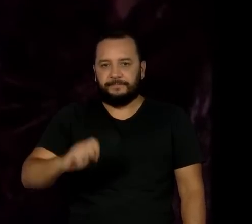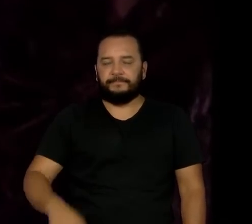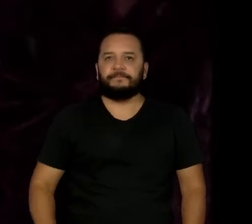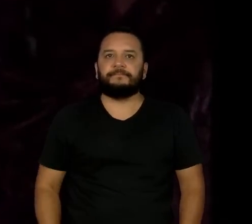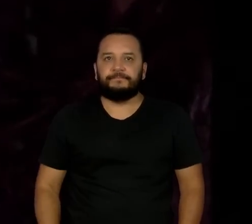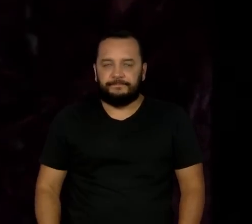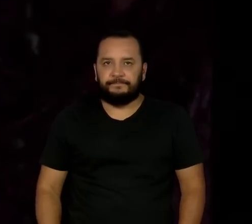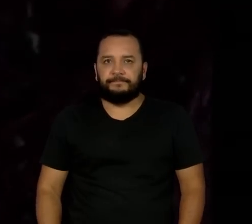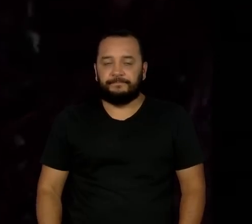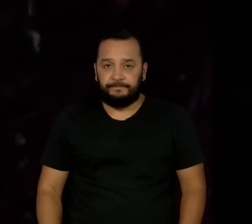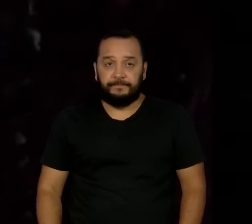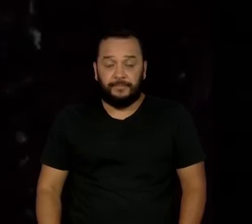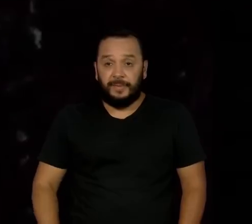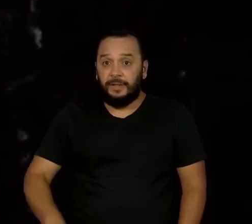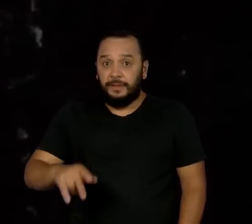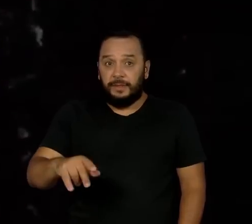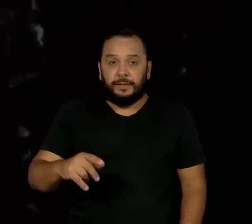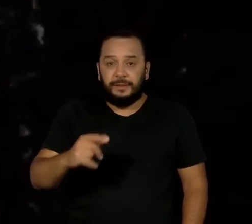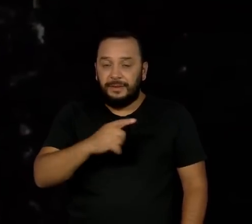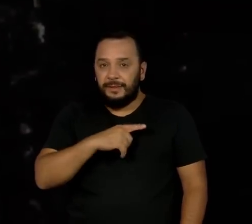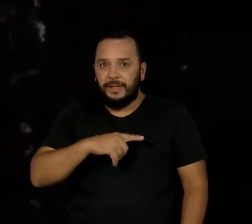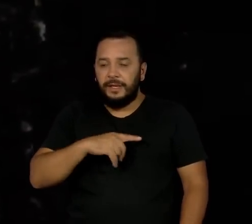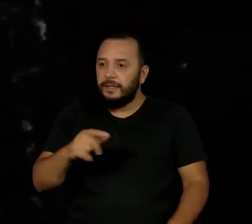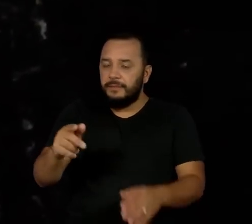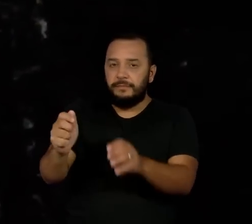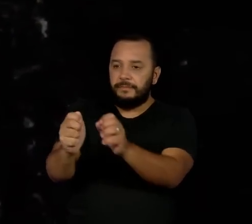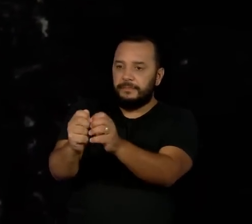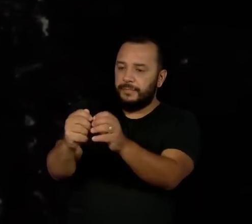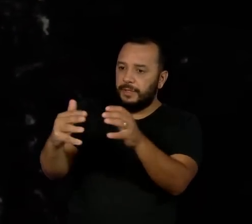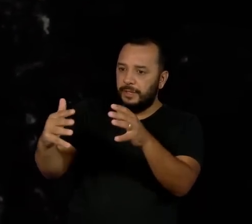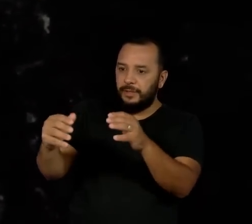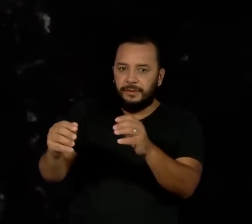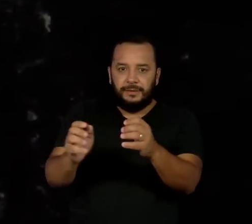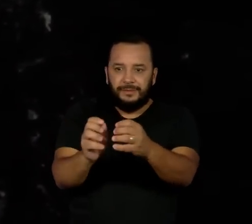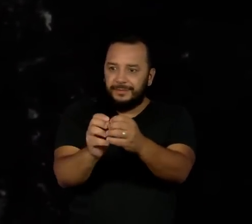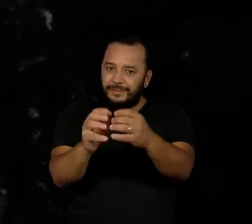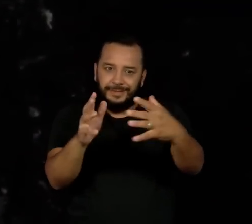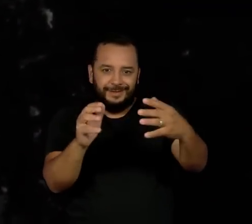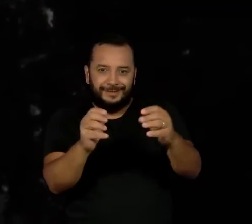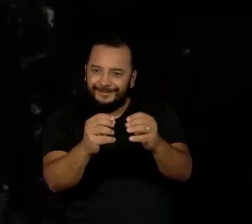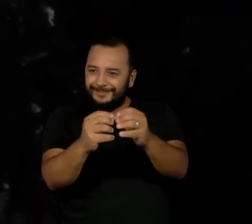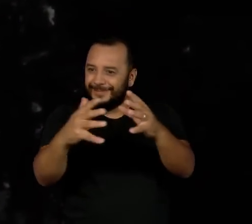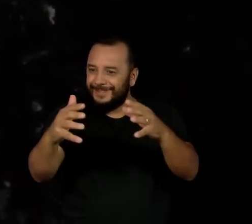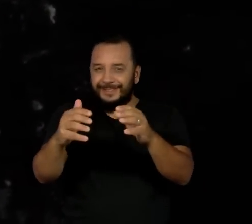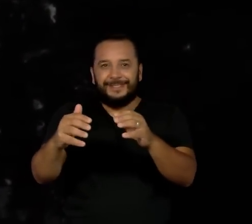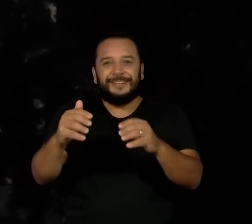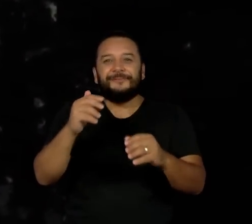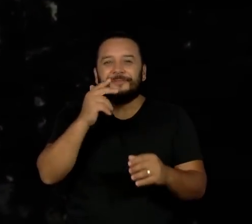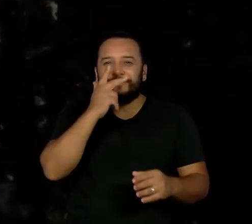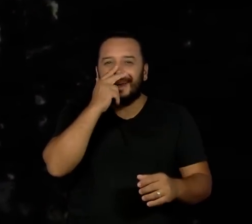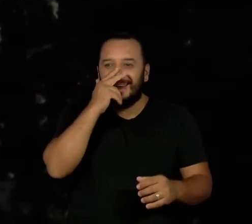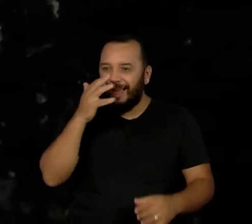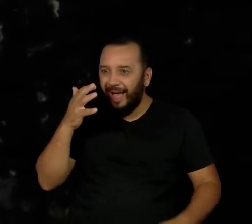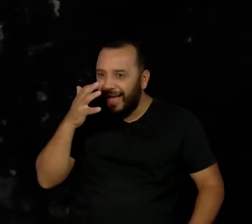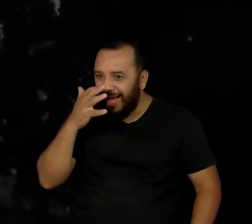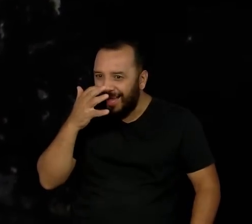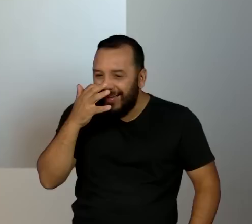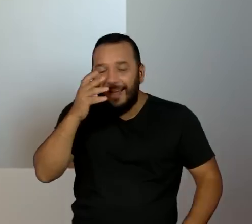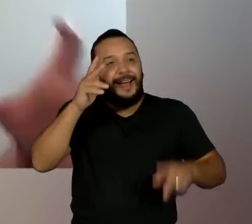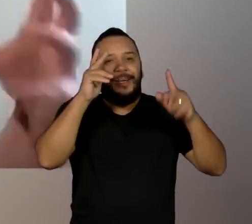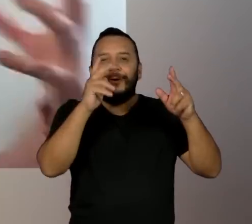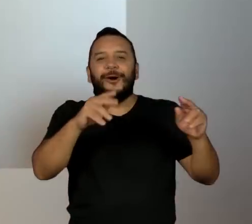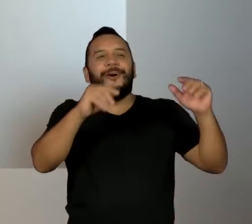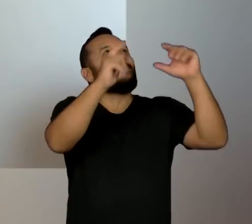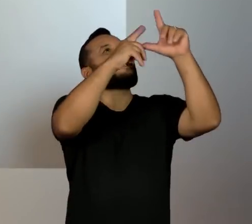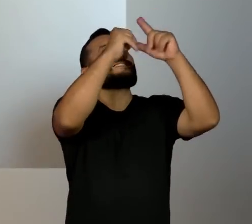Quando você coloca luz nas coisas, isso tudo vira uma fantasia, tudo é um encantamento. O universo, as estrelas, tudo